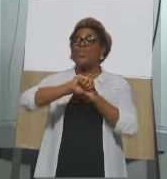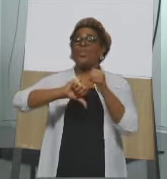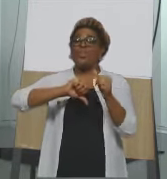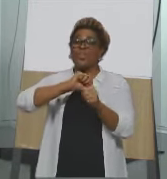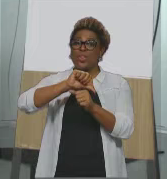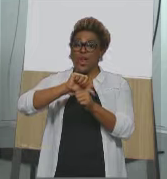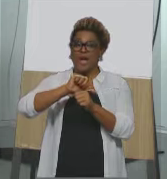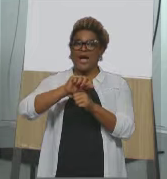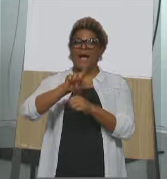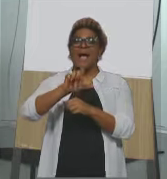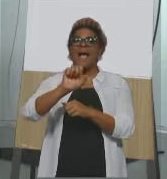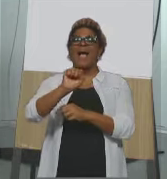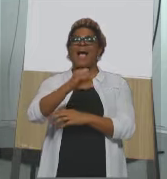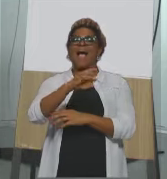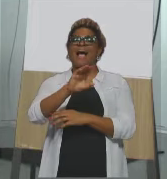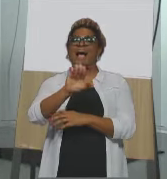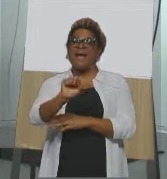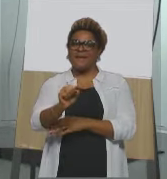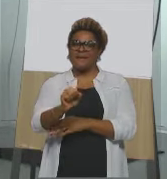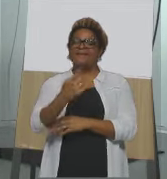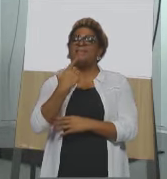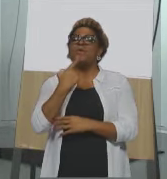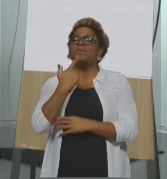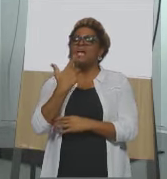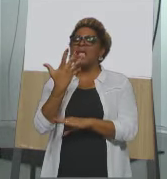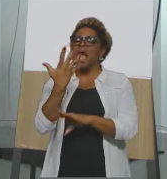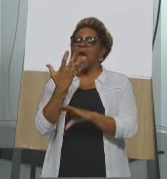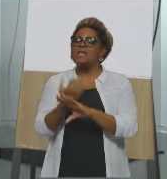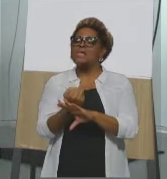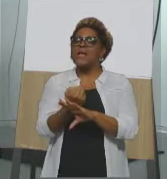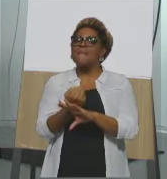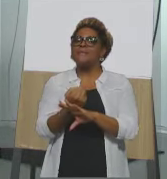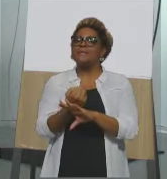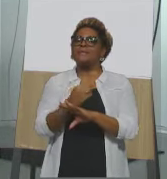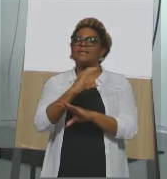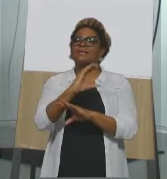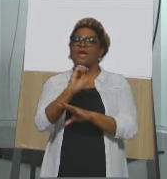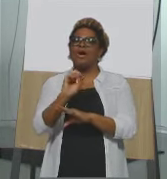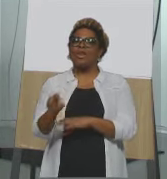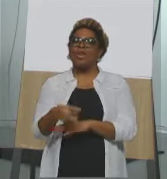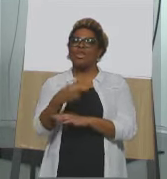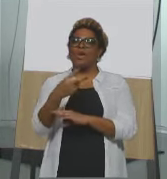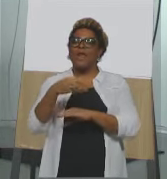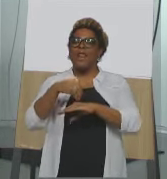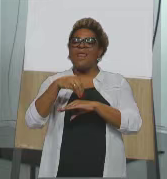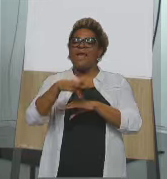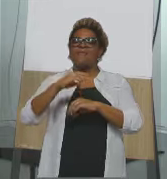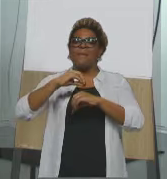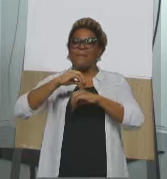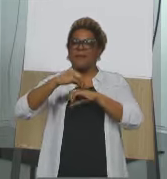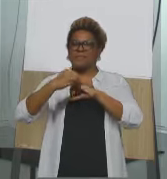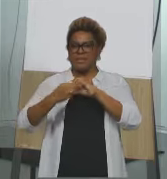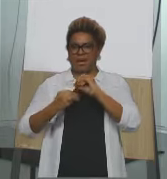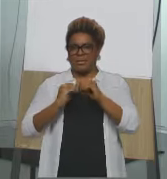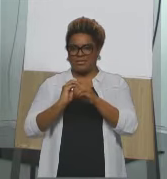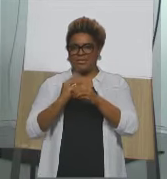sangue recebe o oxigênio, leva para as células e traz o gás carbônico. Isso acontece nos